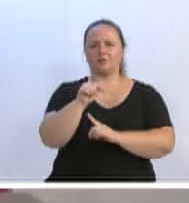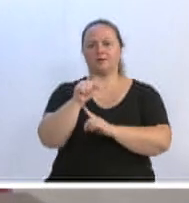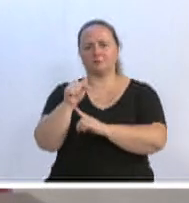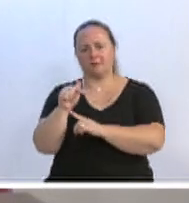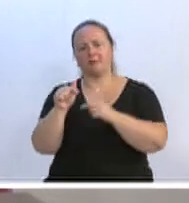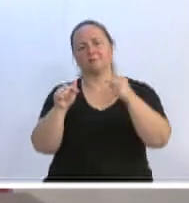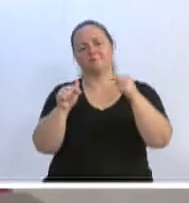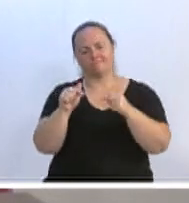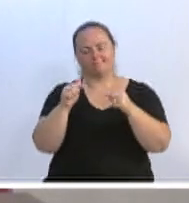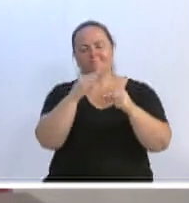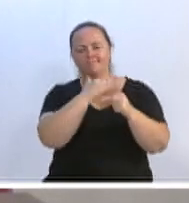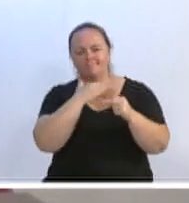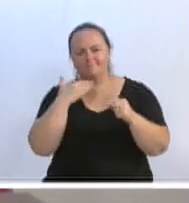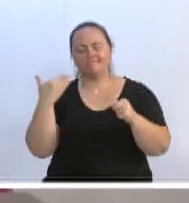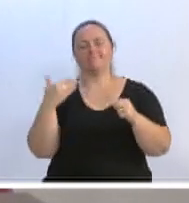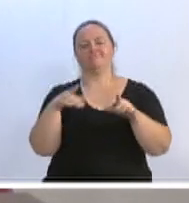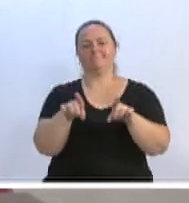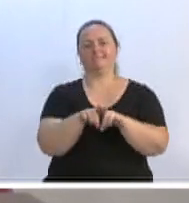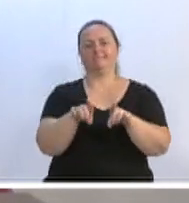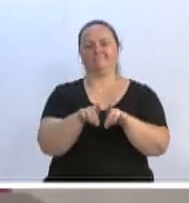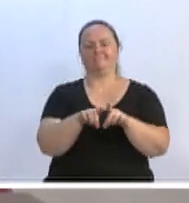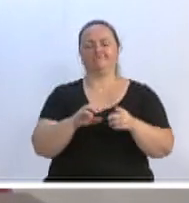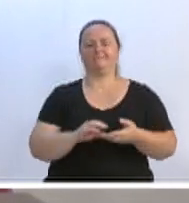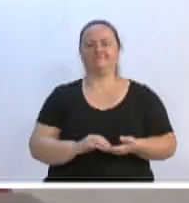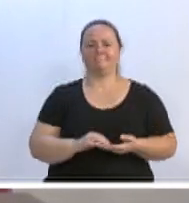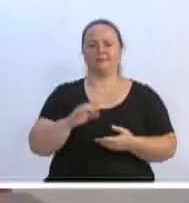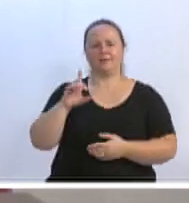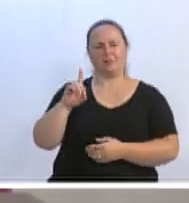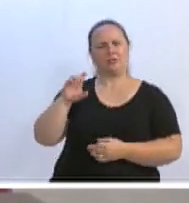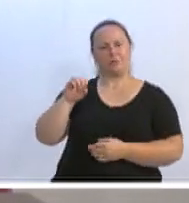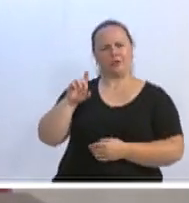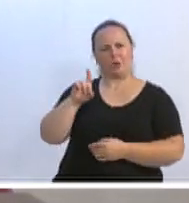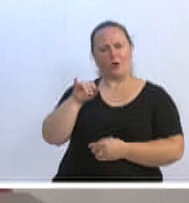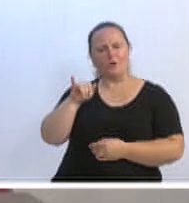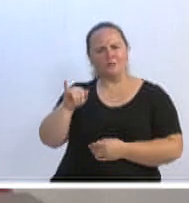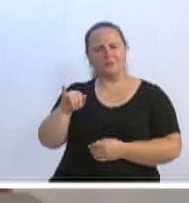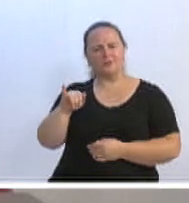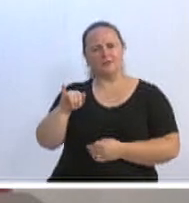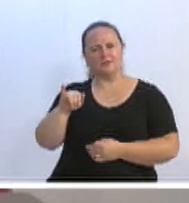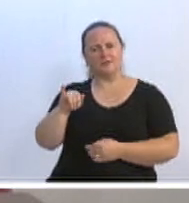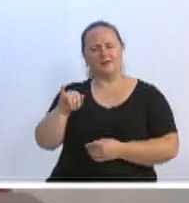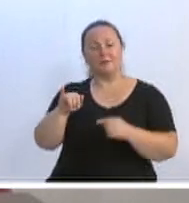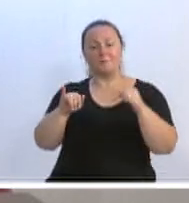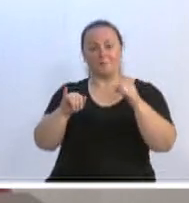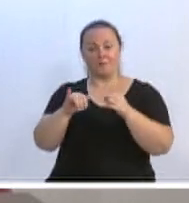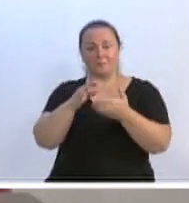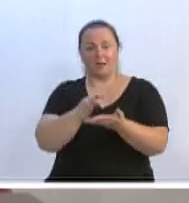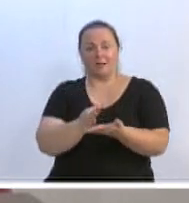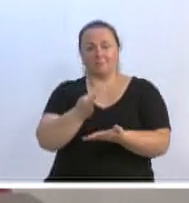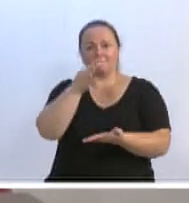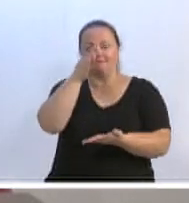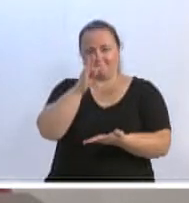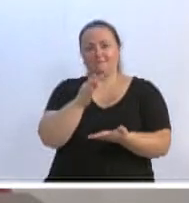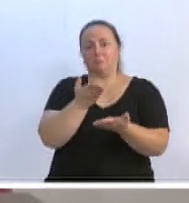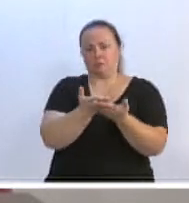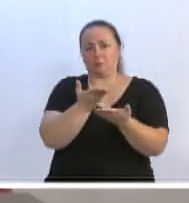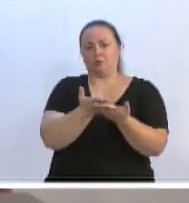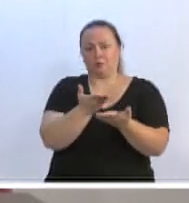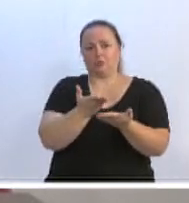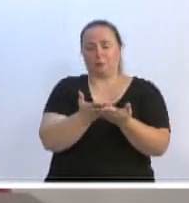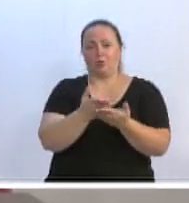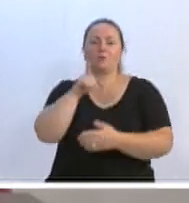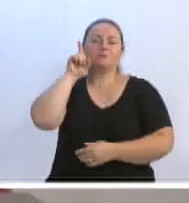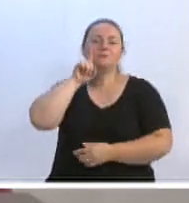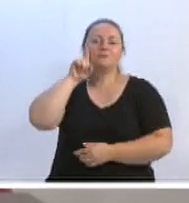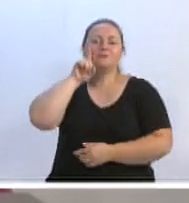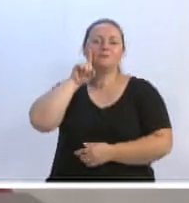então a falecer. Pastor Dodge cursou teologia nos